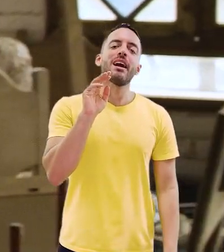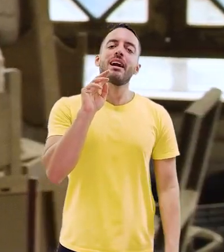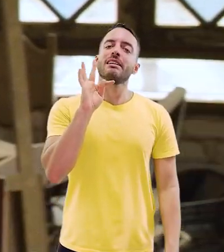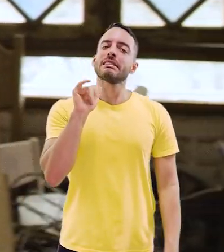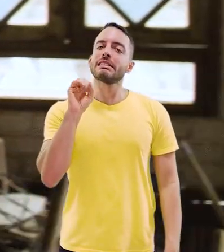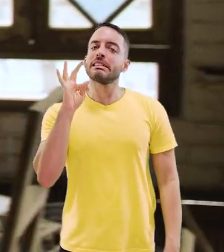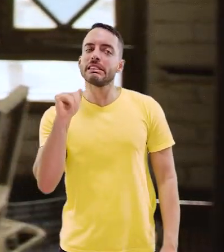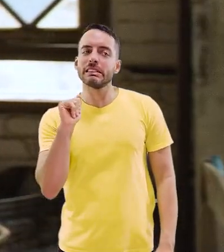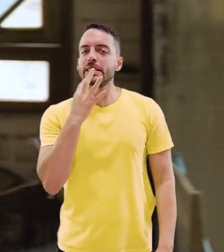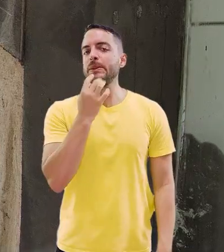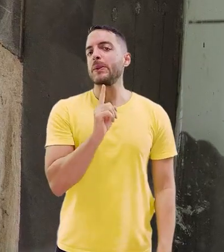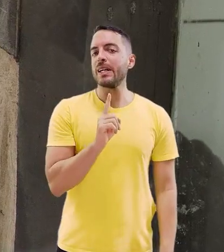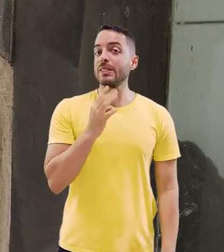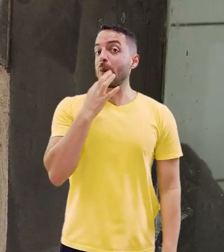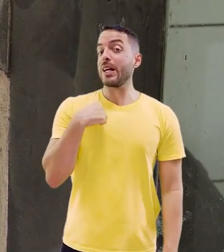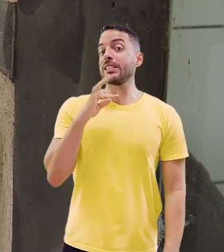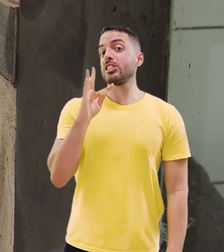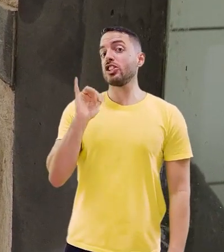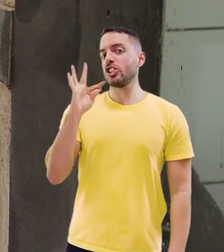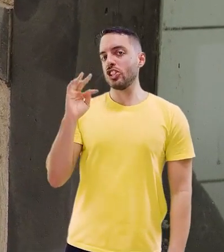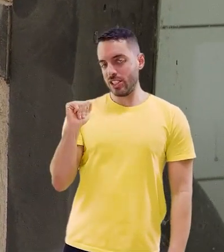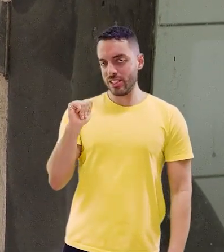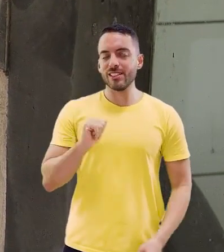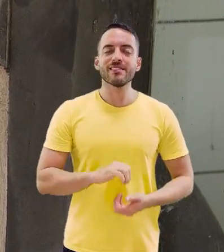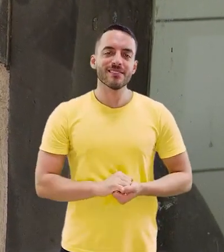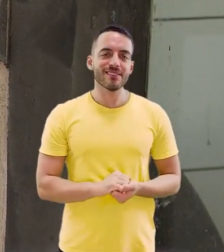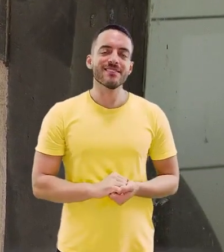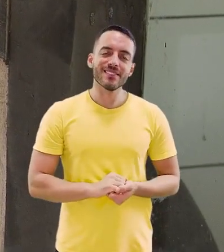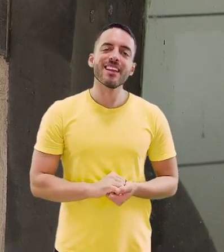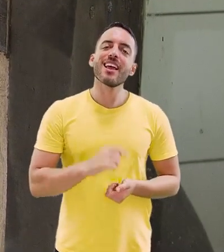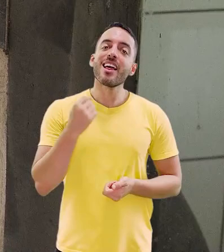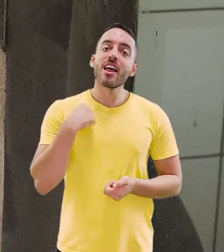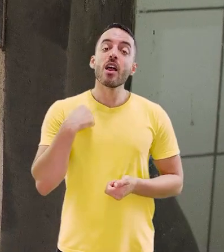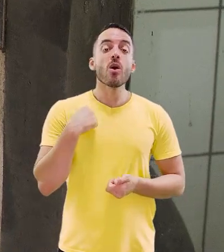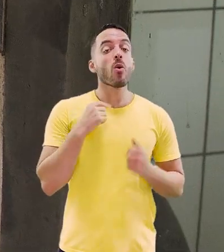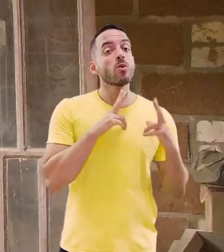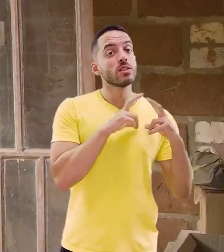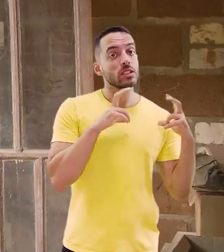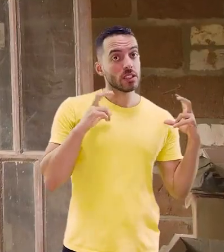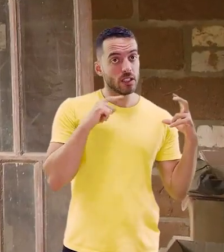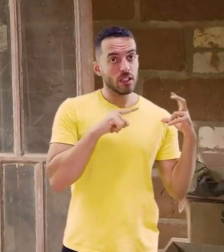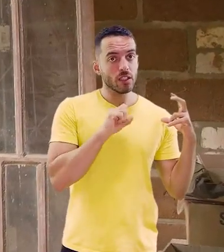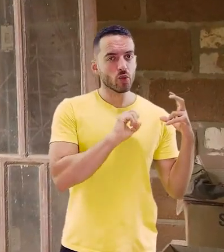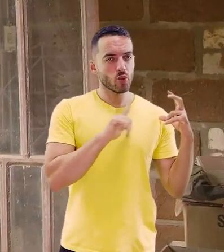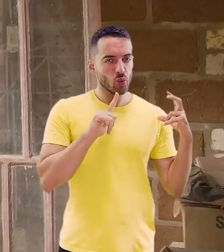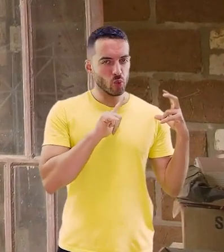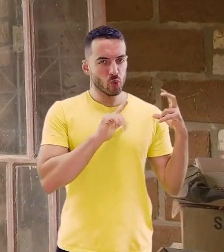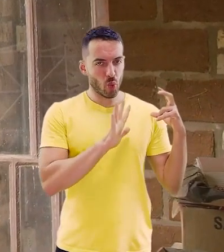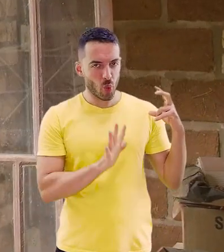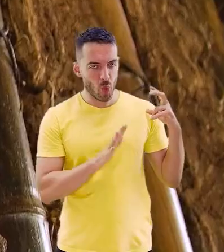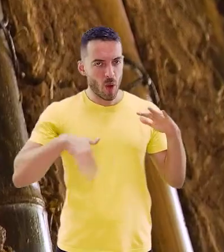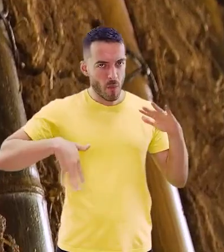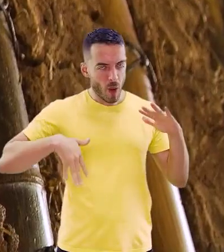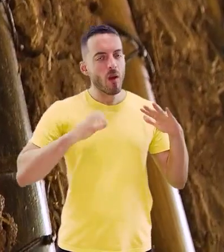ser, ninguém vai saber quem é que é aqui na Demetri. Eu sou de Santa Catarina, né? Litoral sul de Santa Catarina, sempre